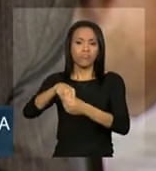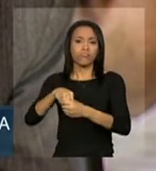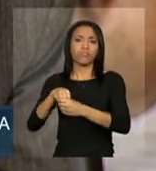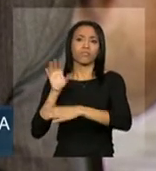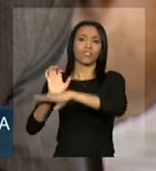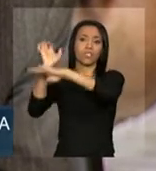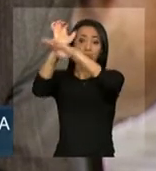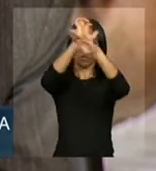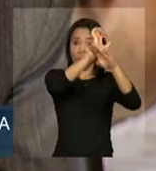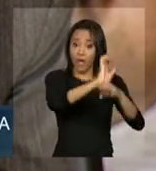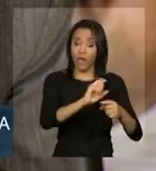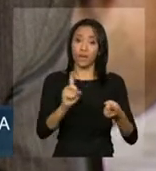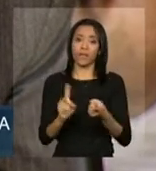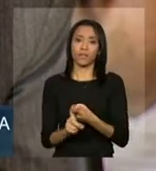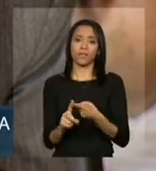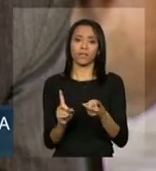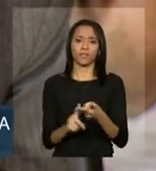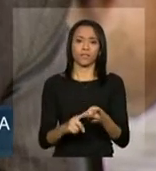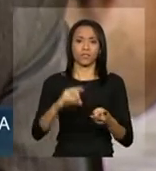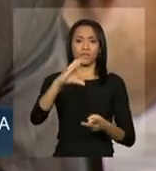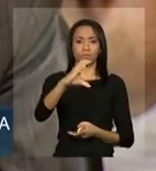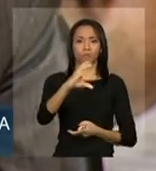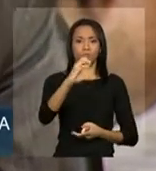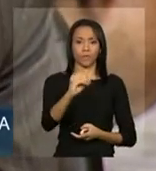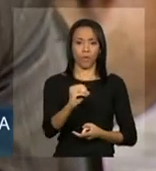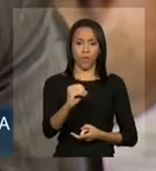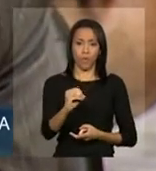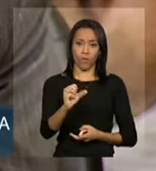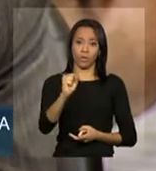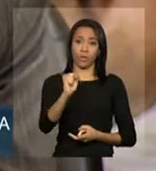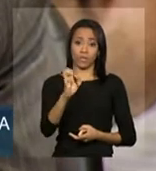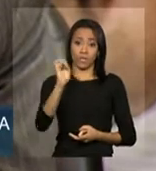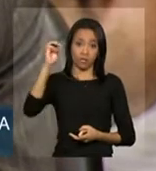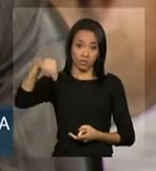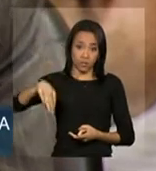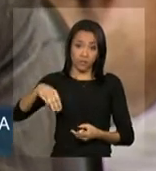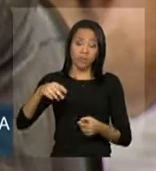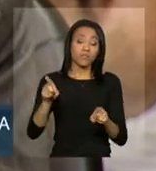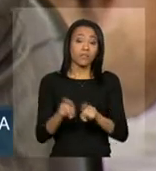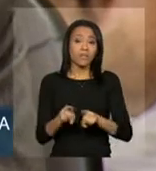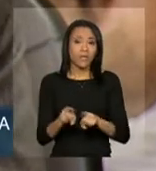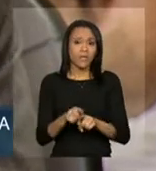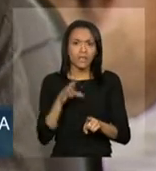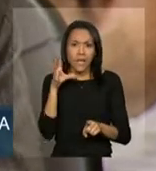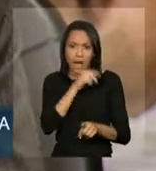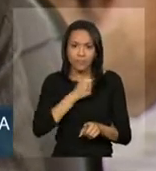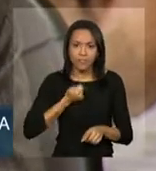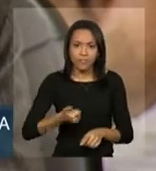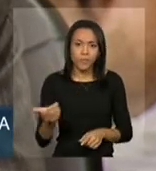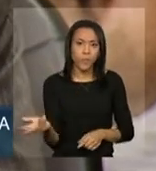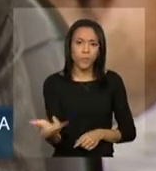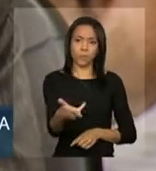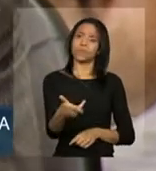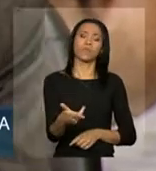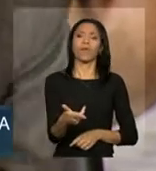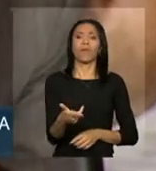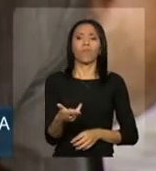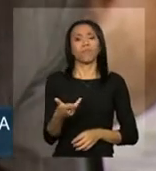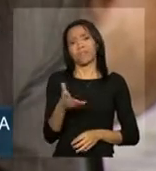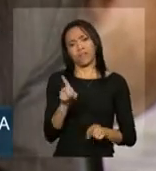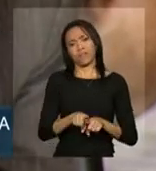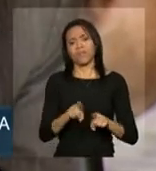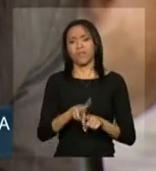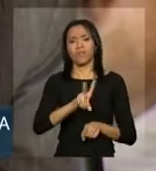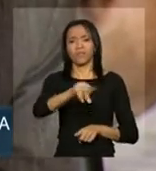também do dos cozens para com esse processo processo não vai ser Ach tão rápido como nós gostaríamos mas também não vai demorar